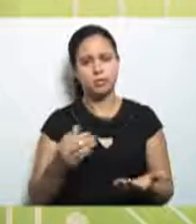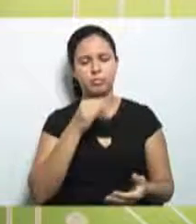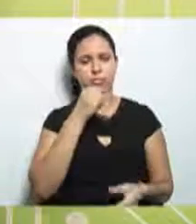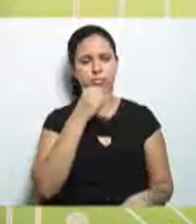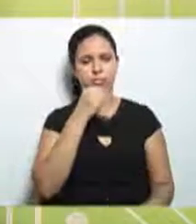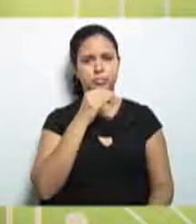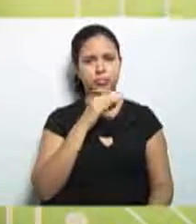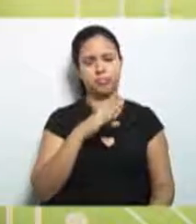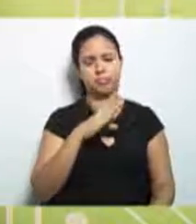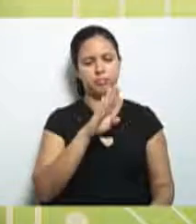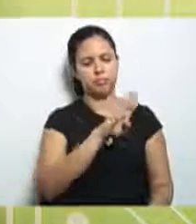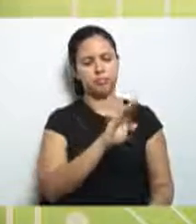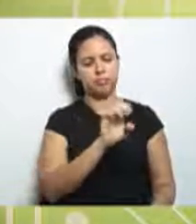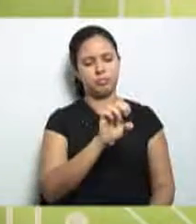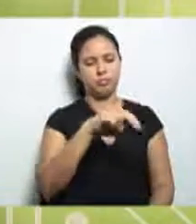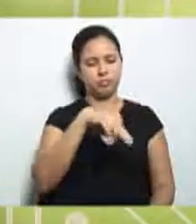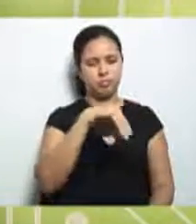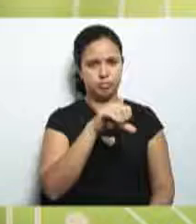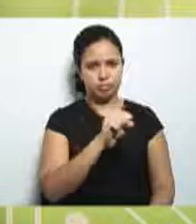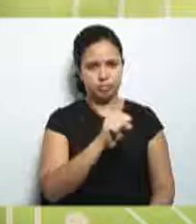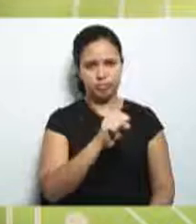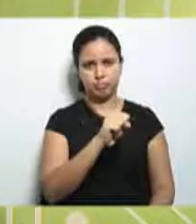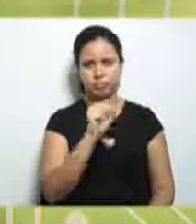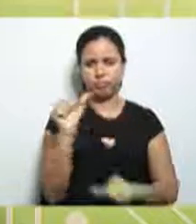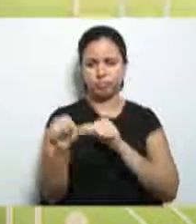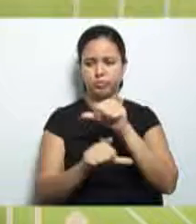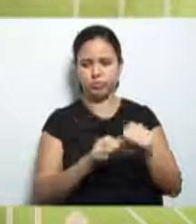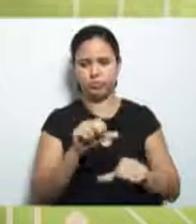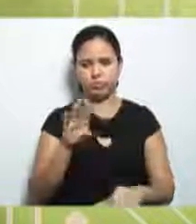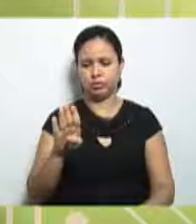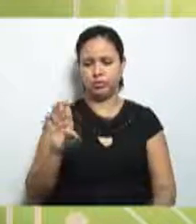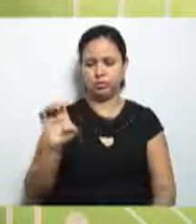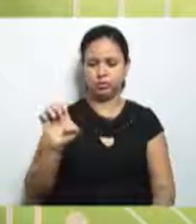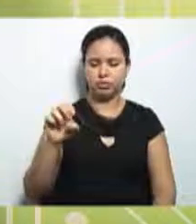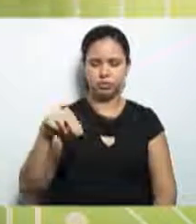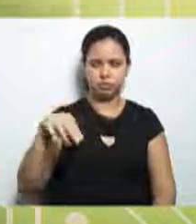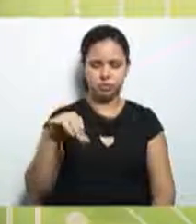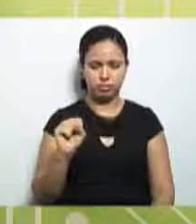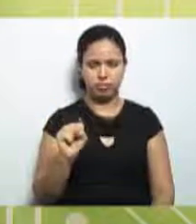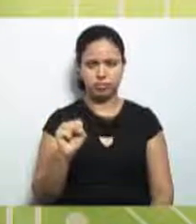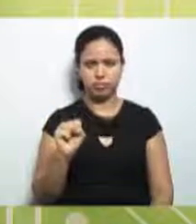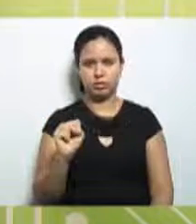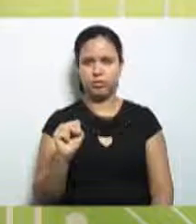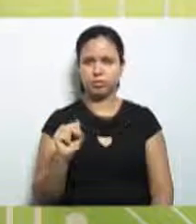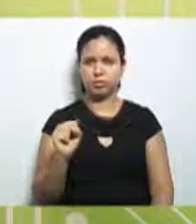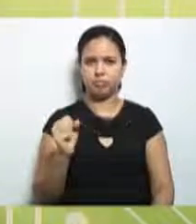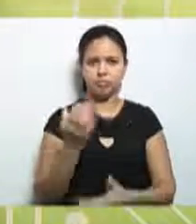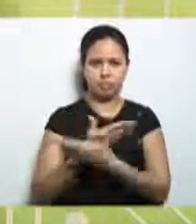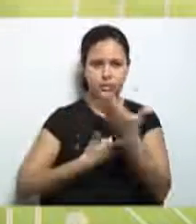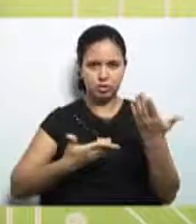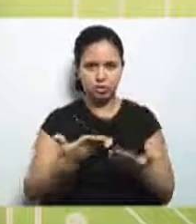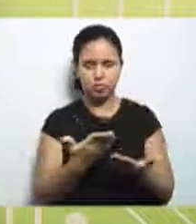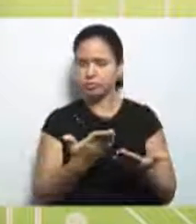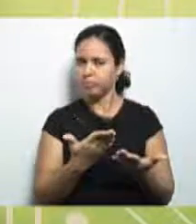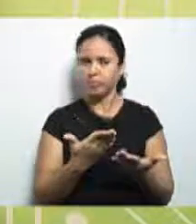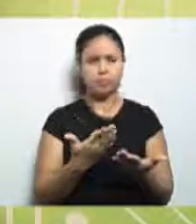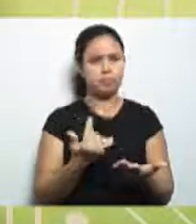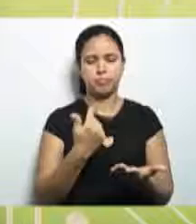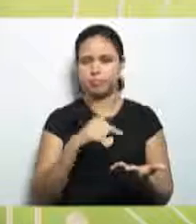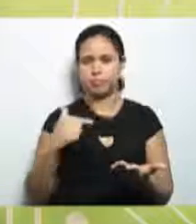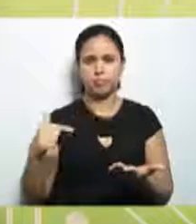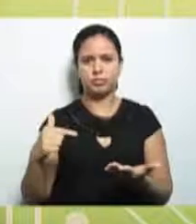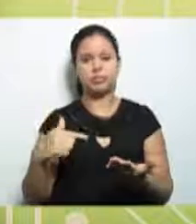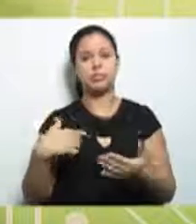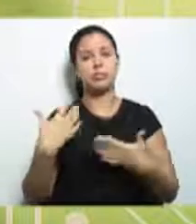bens. Todos nós trocamos bens por dinheiro, né? Então, a gente trabalha,